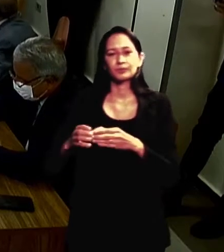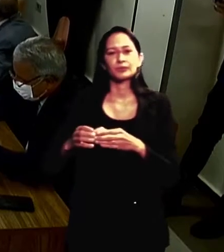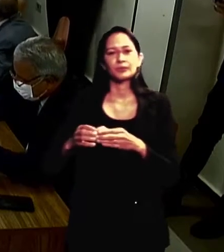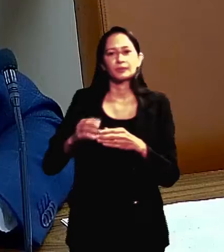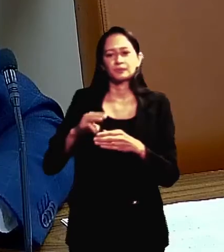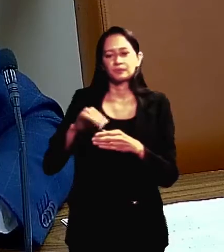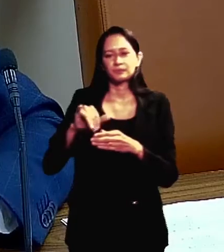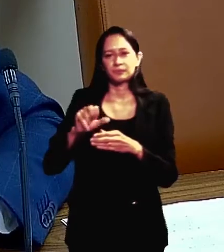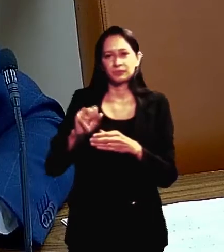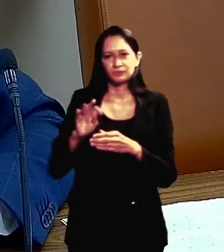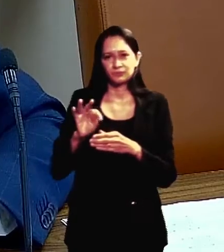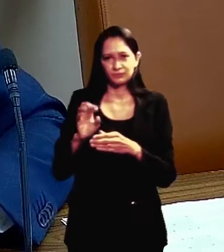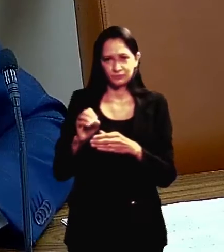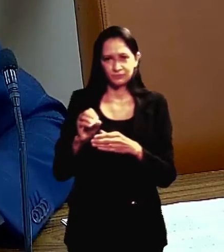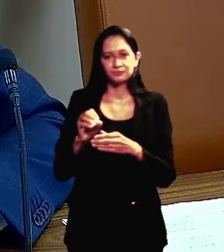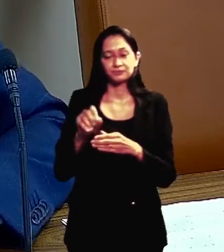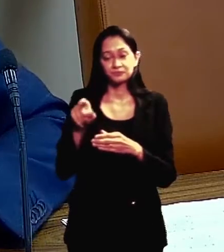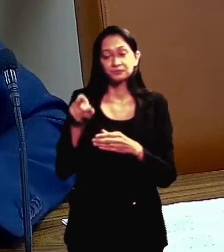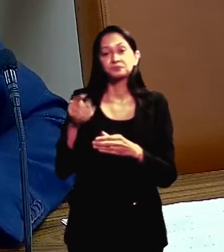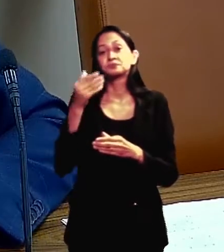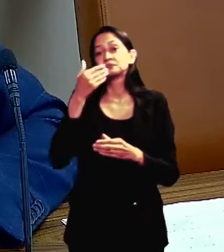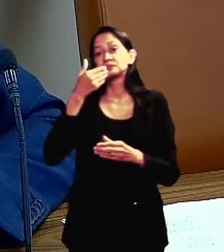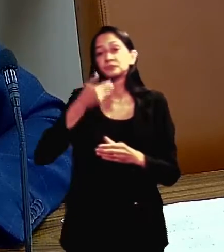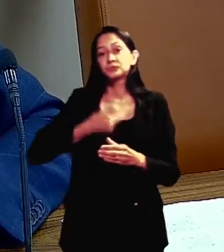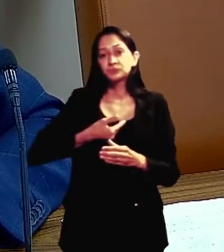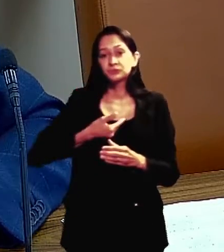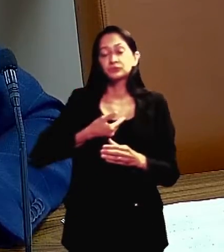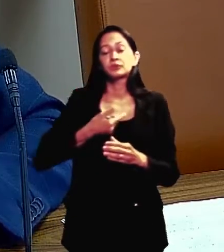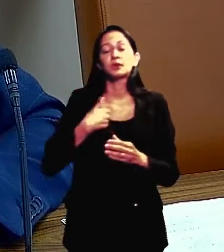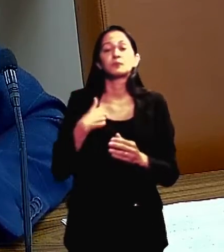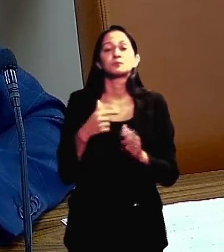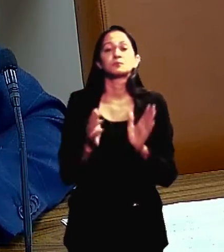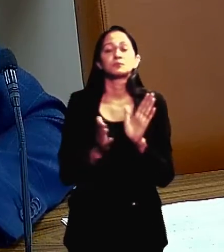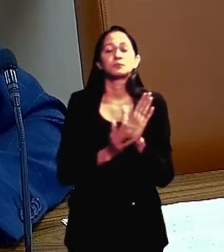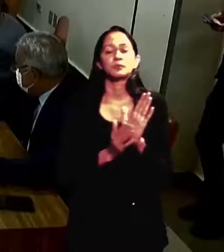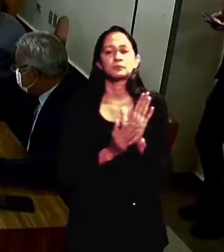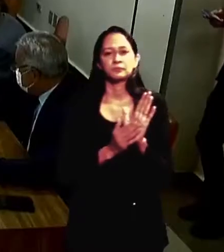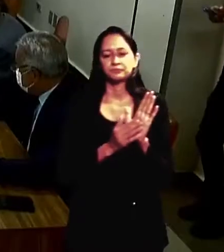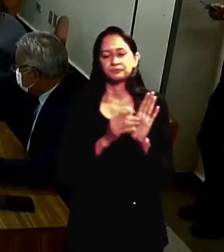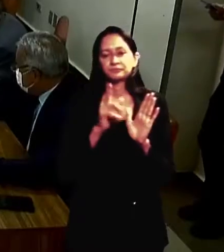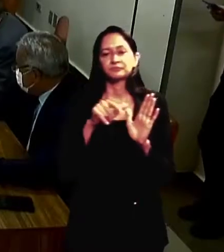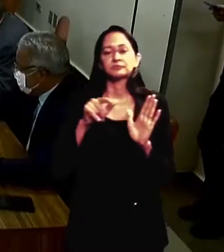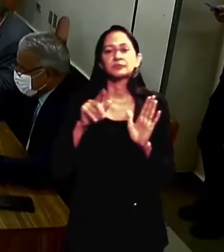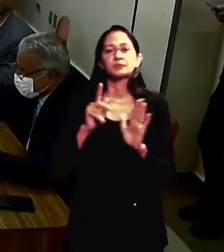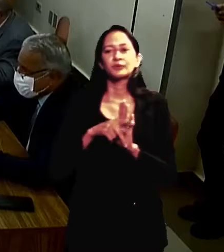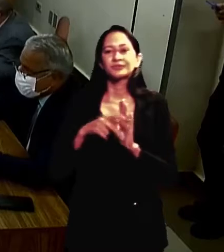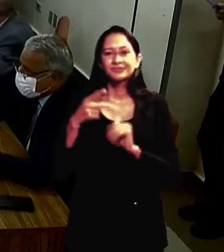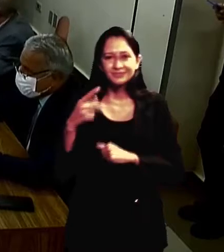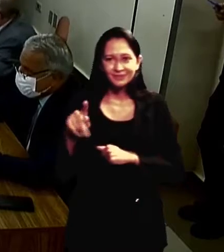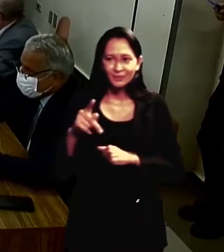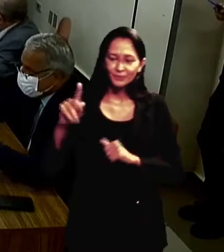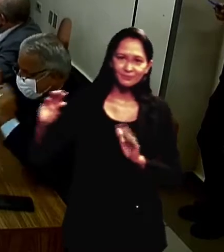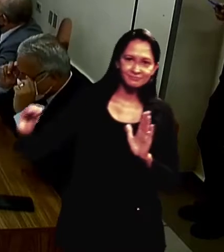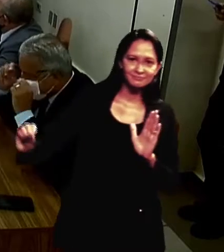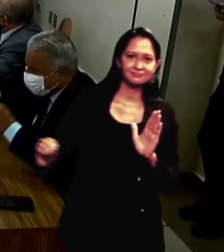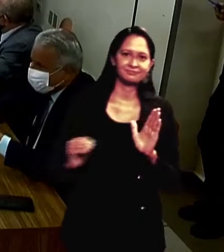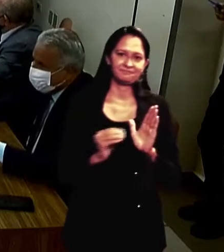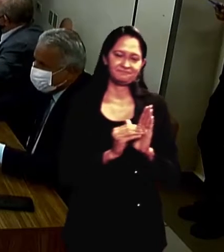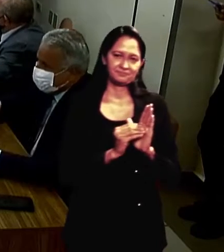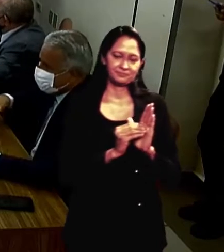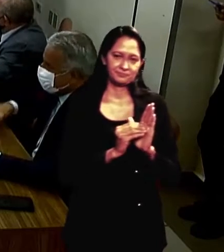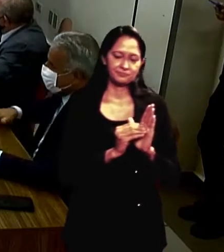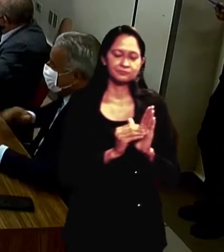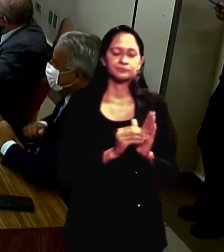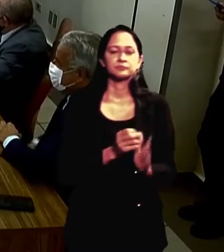Mista, através de um pedido de Vossa Excelência, eu vou propor uma inclusão, inversão de pauta